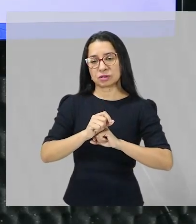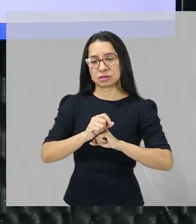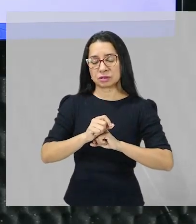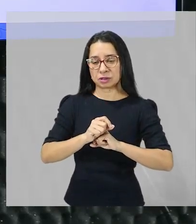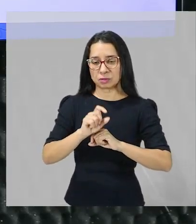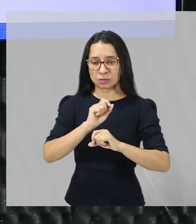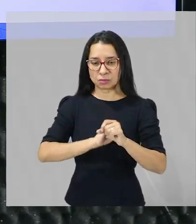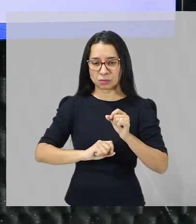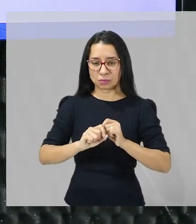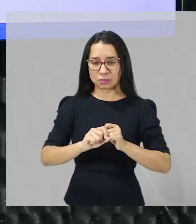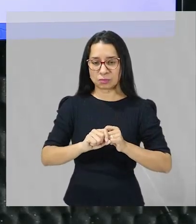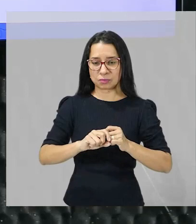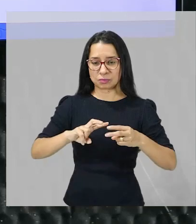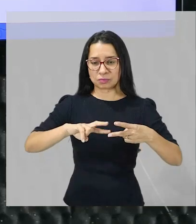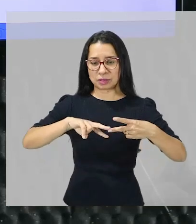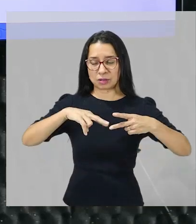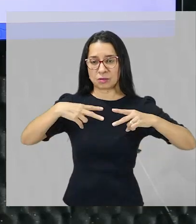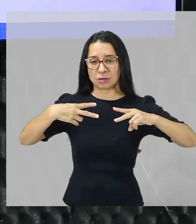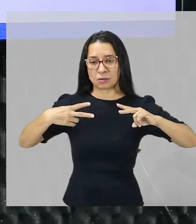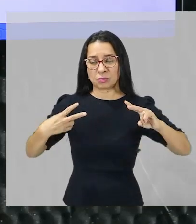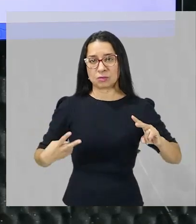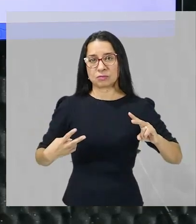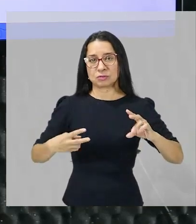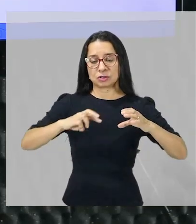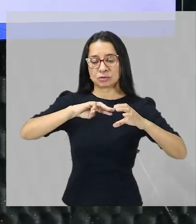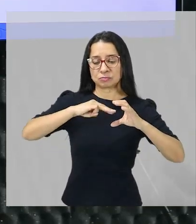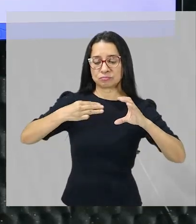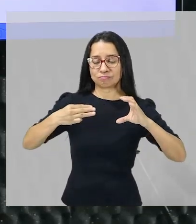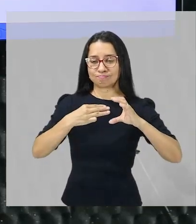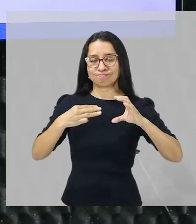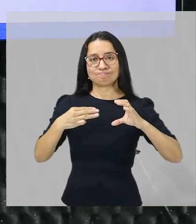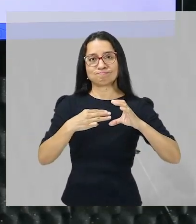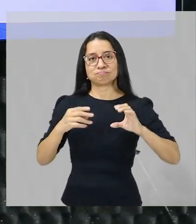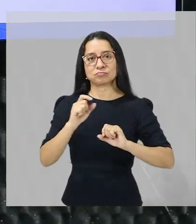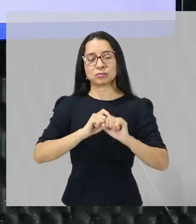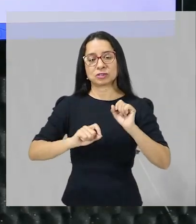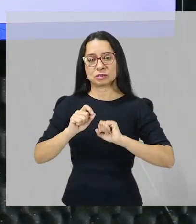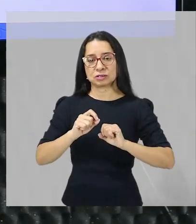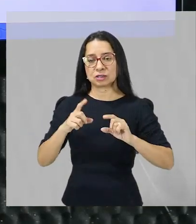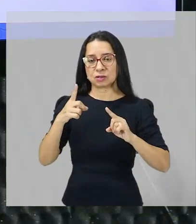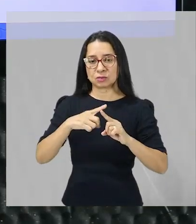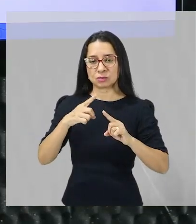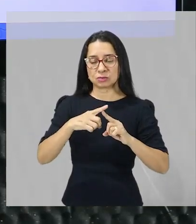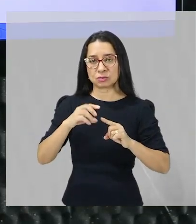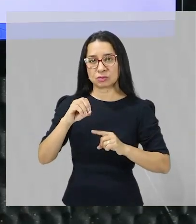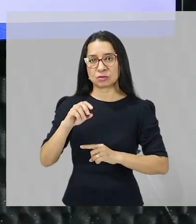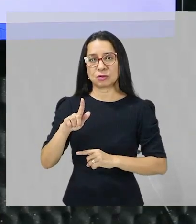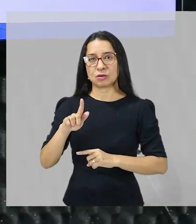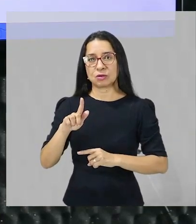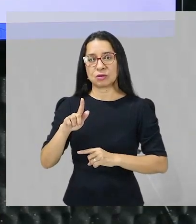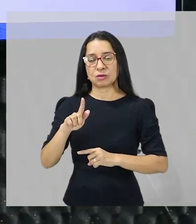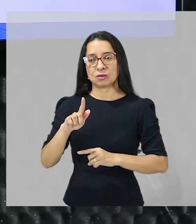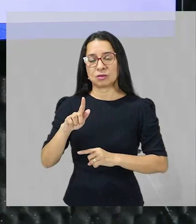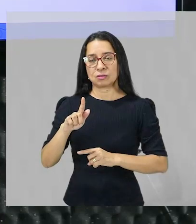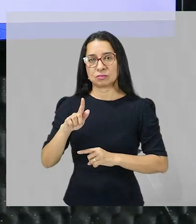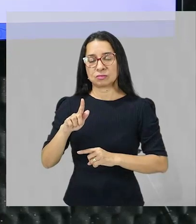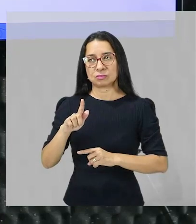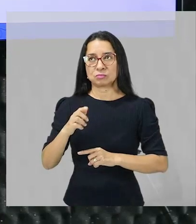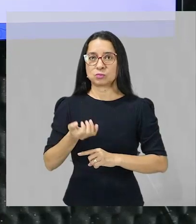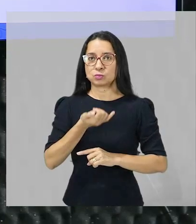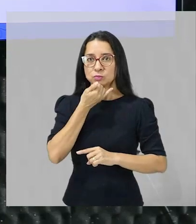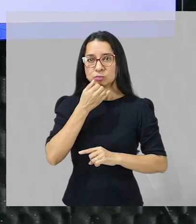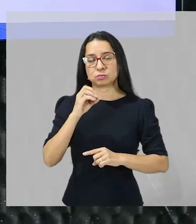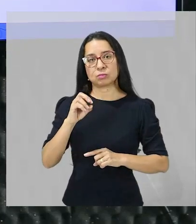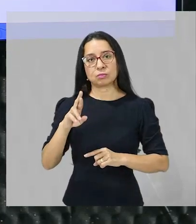mitocondriais, gente? Os genes das mitocôndrias, né? Nós temos um tipo de organela que promove a respiração